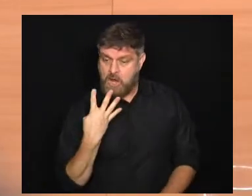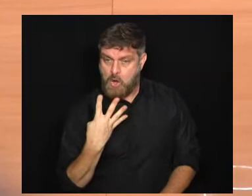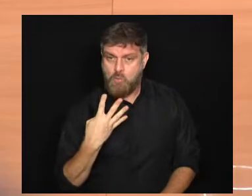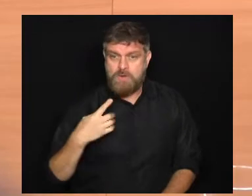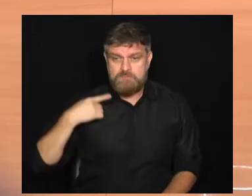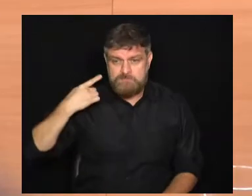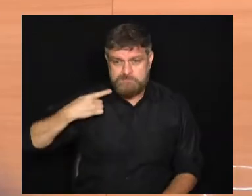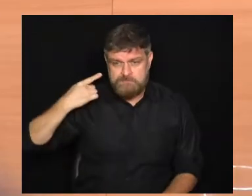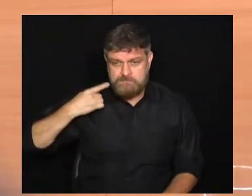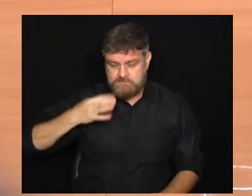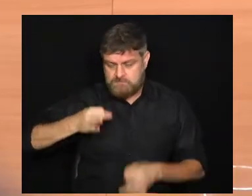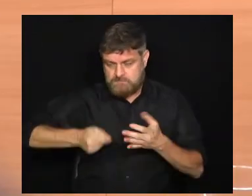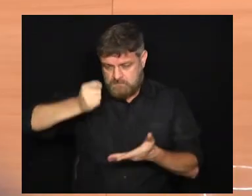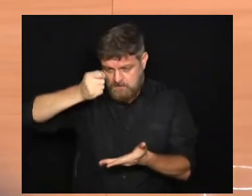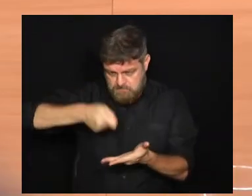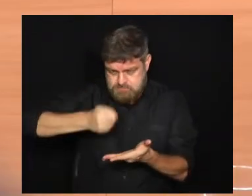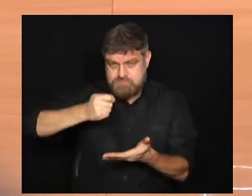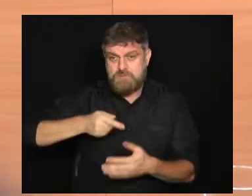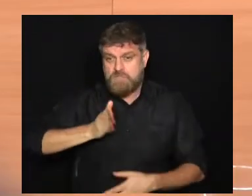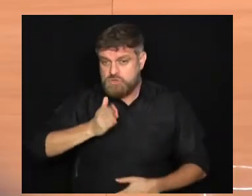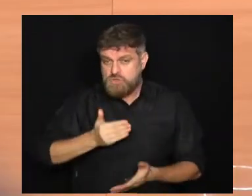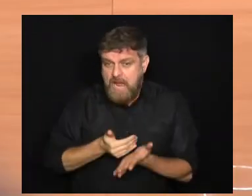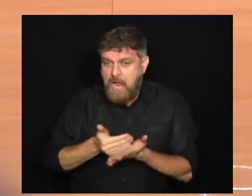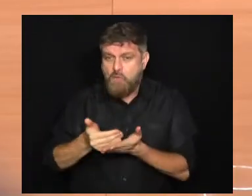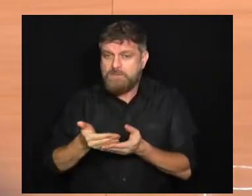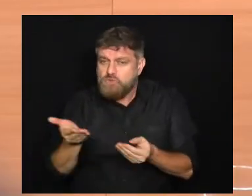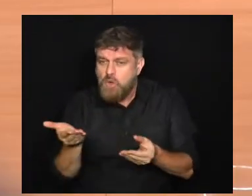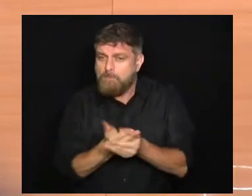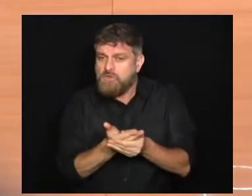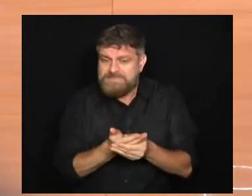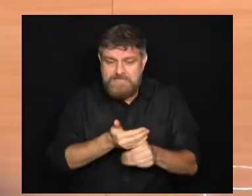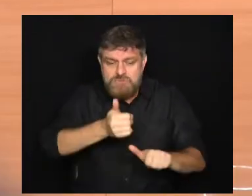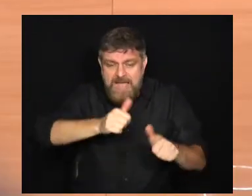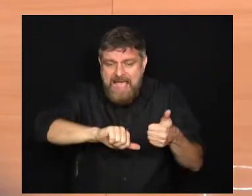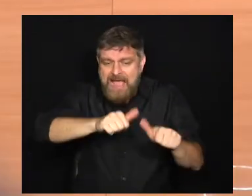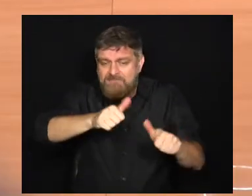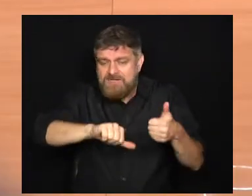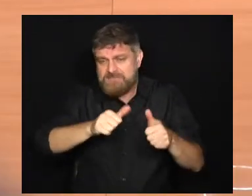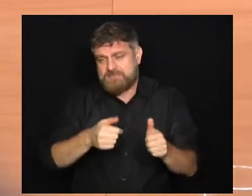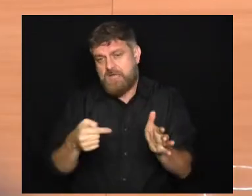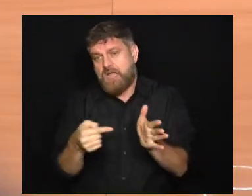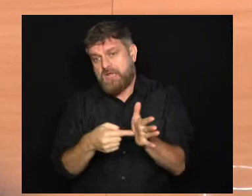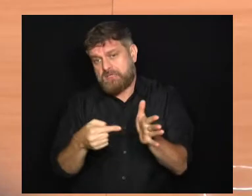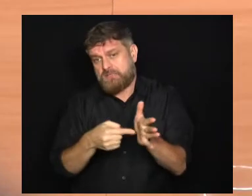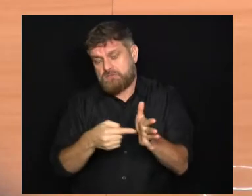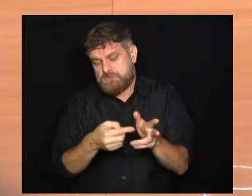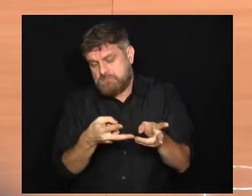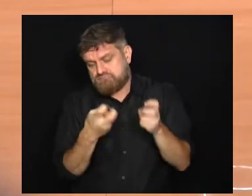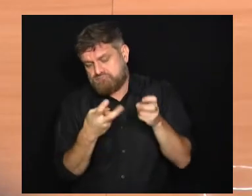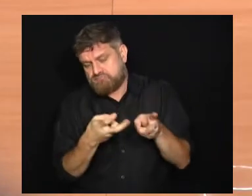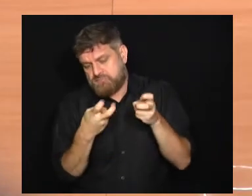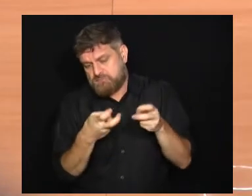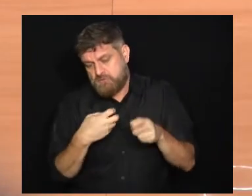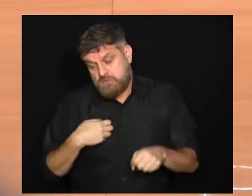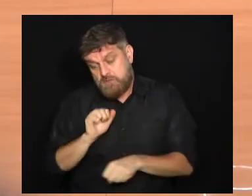e ela já iniciou um processo de apuração da denúncia. E